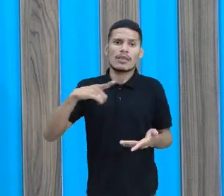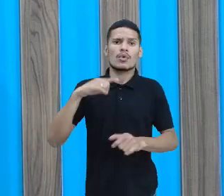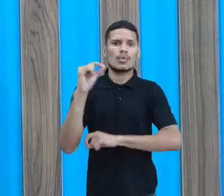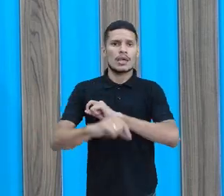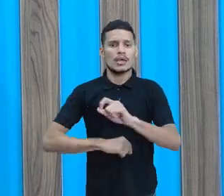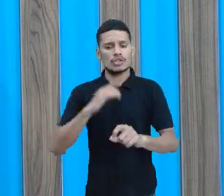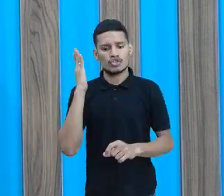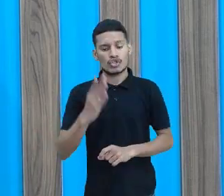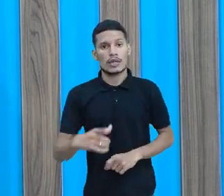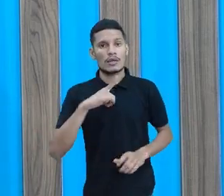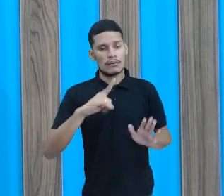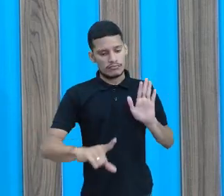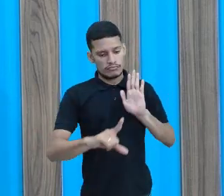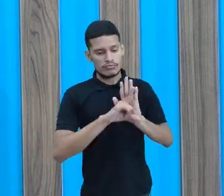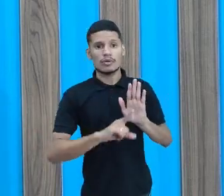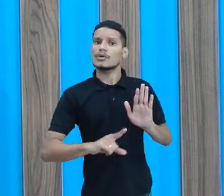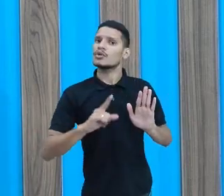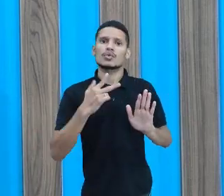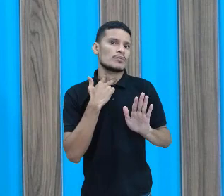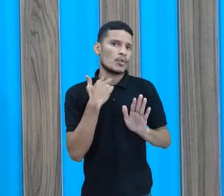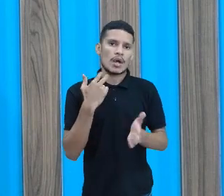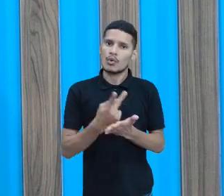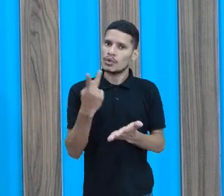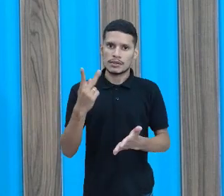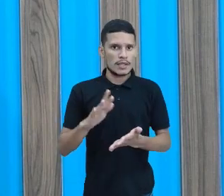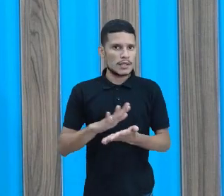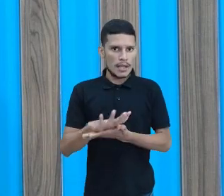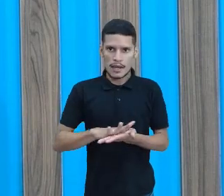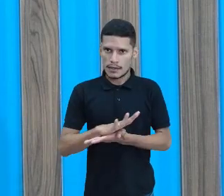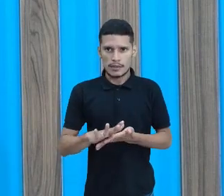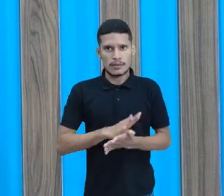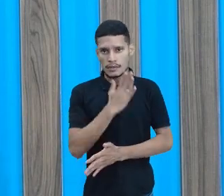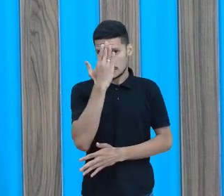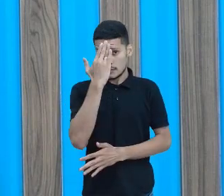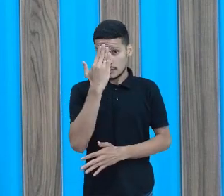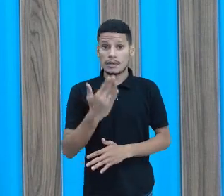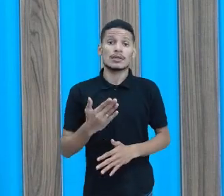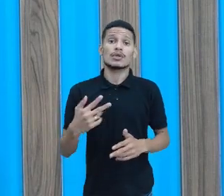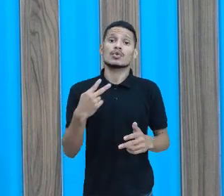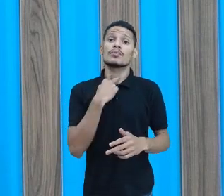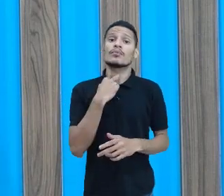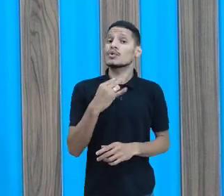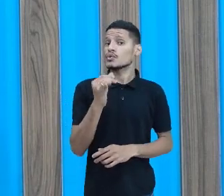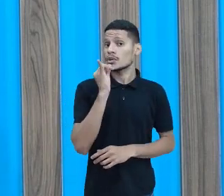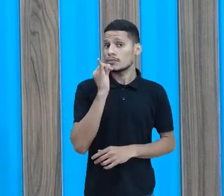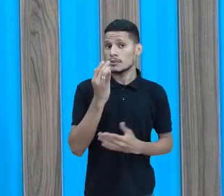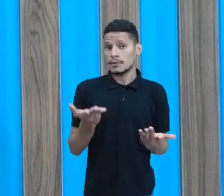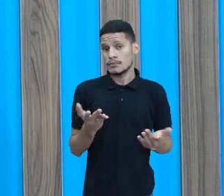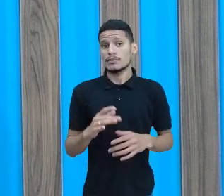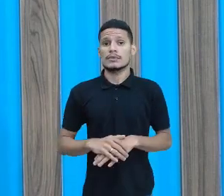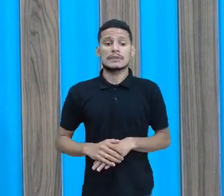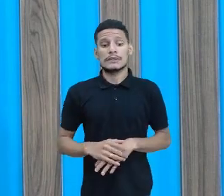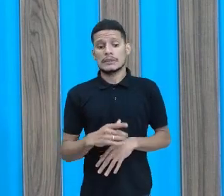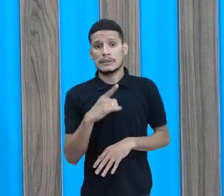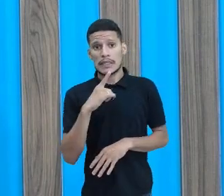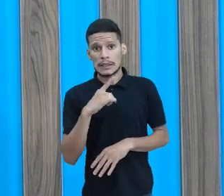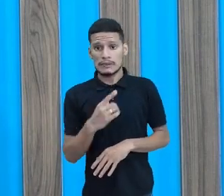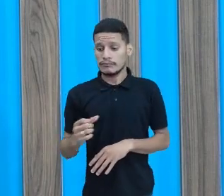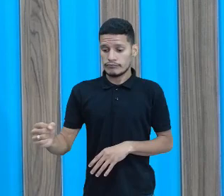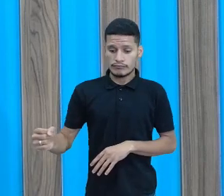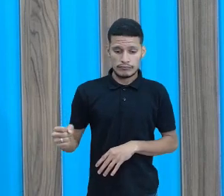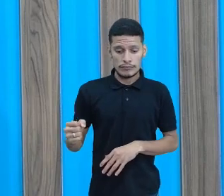uma regulamentação e isso não pode acontecer em hipótese alguma. Então a gente não pode confundir, né, uma inserção do trabalhador no